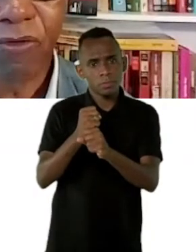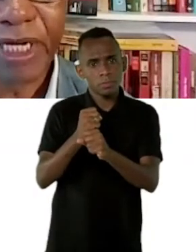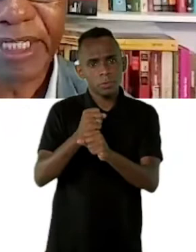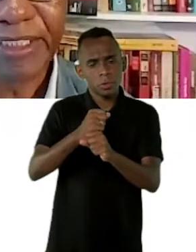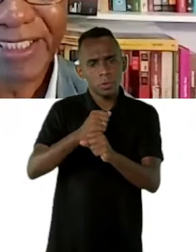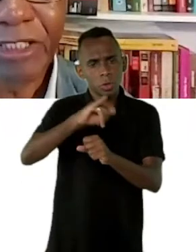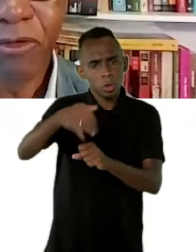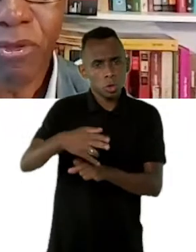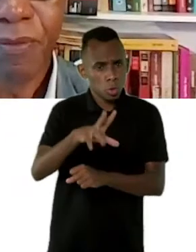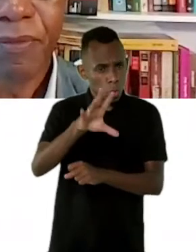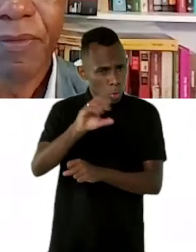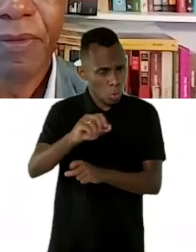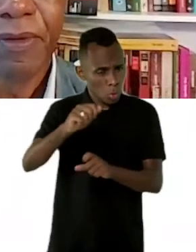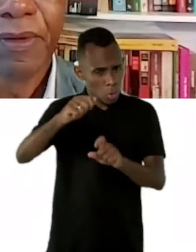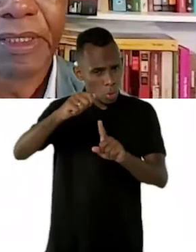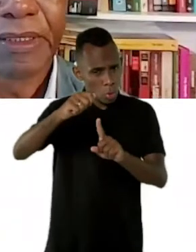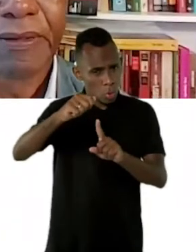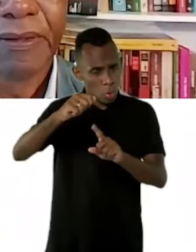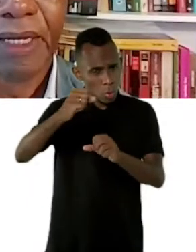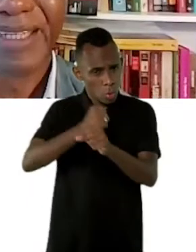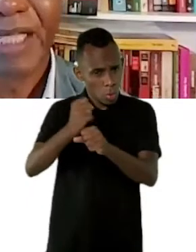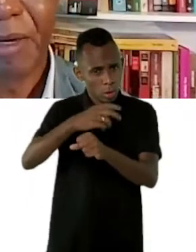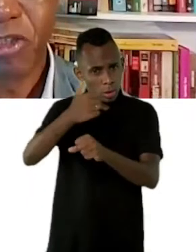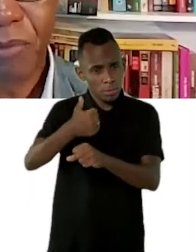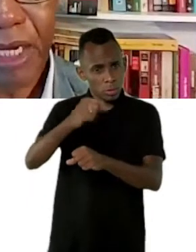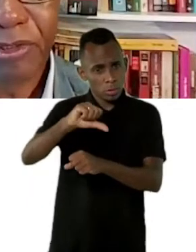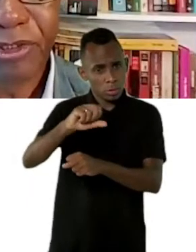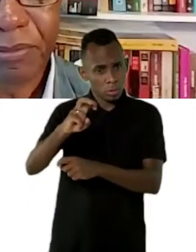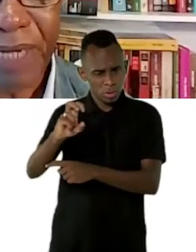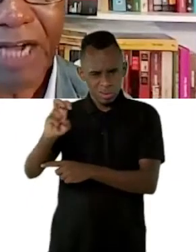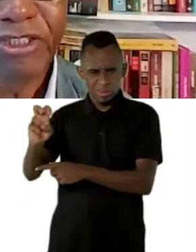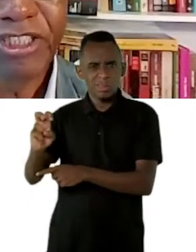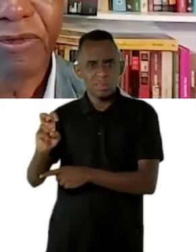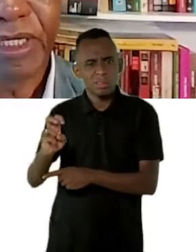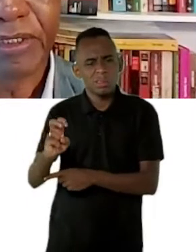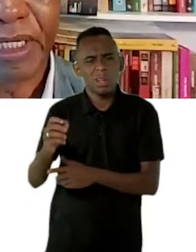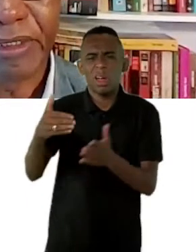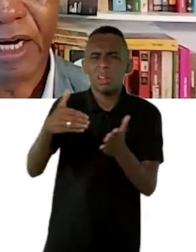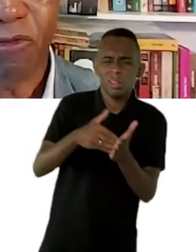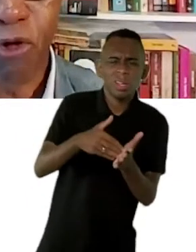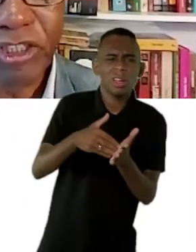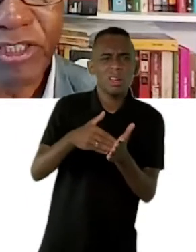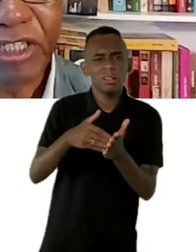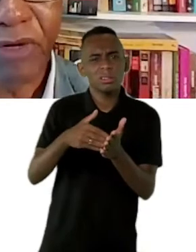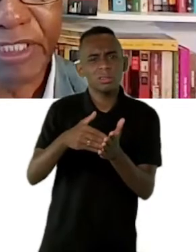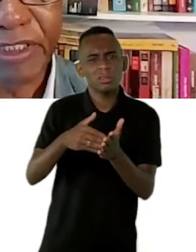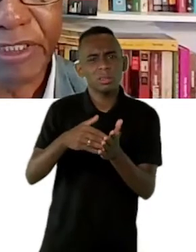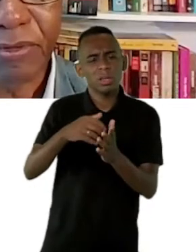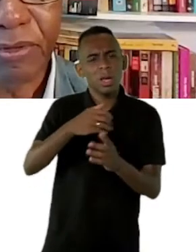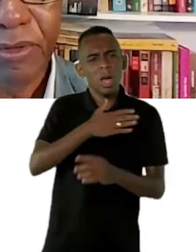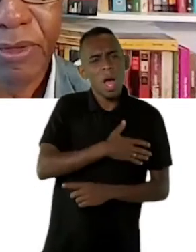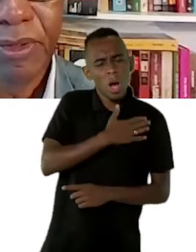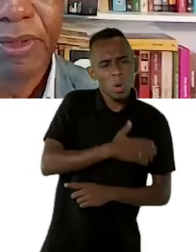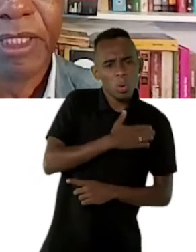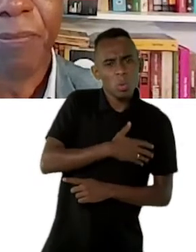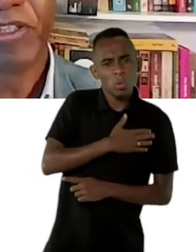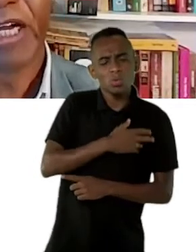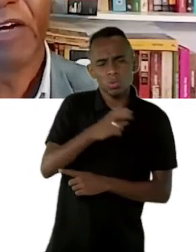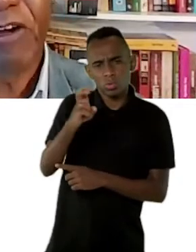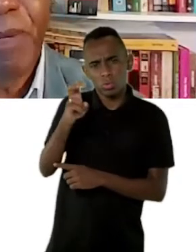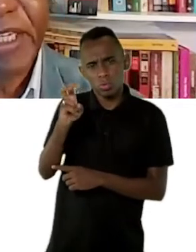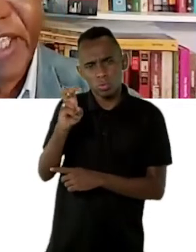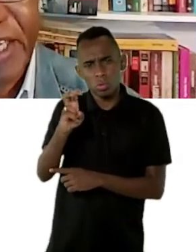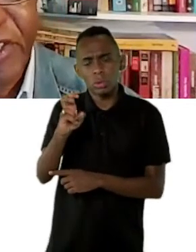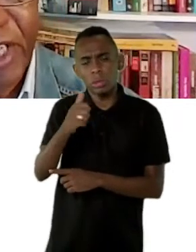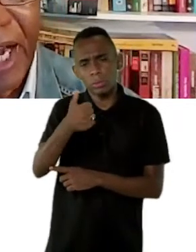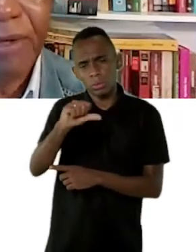julho de 55, né? Até mais ou menos maio de 50, até agosto de 55. Depois